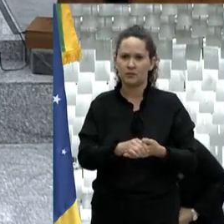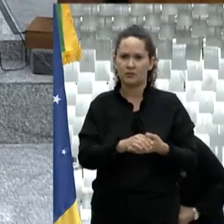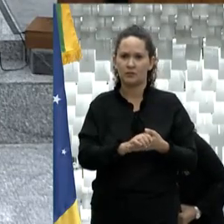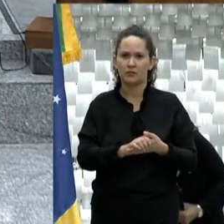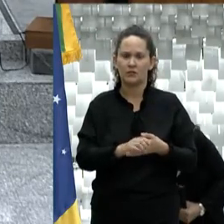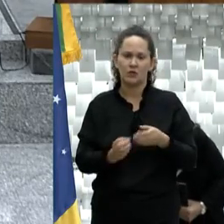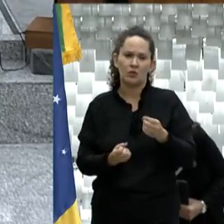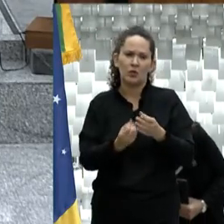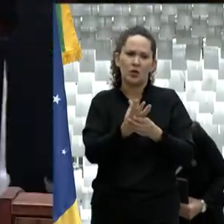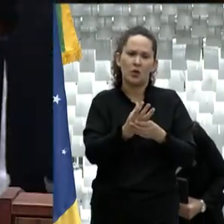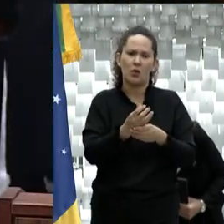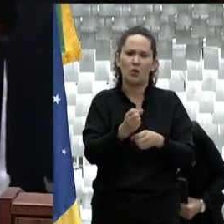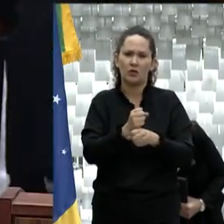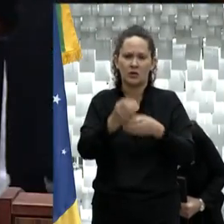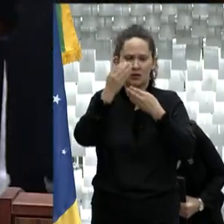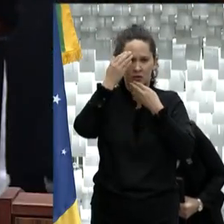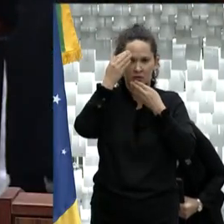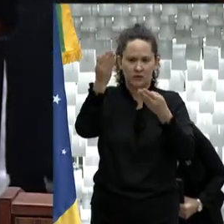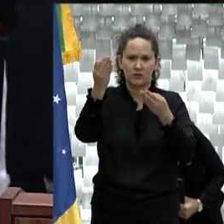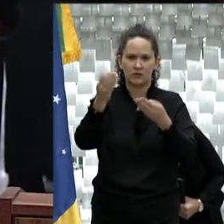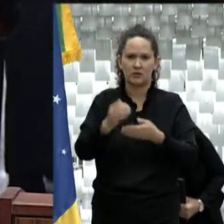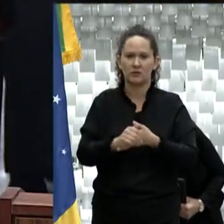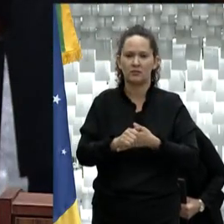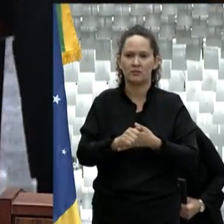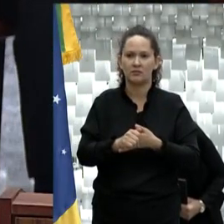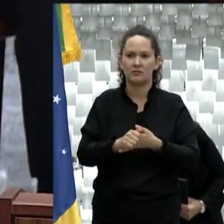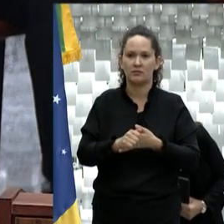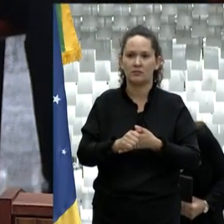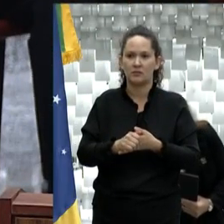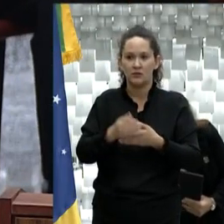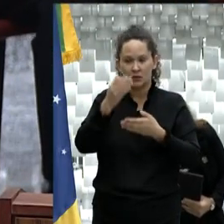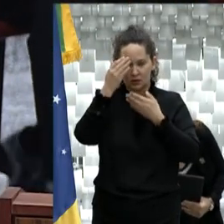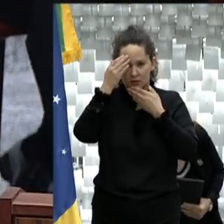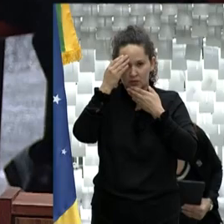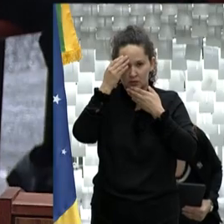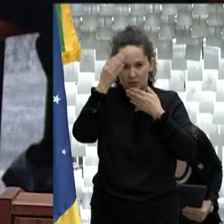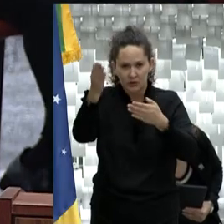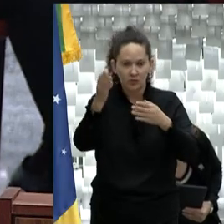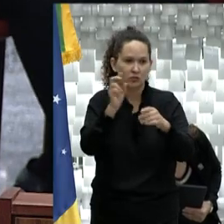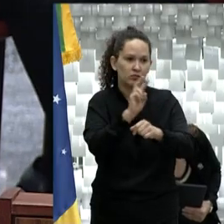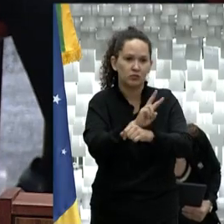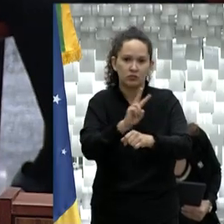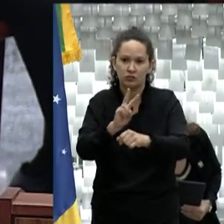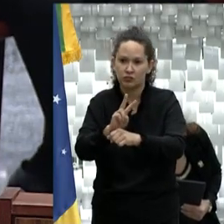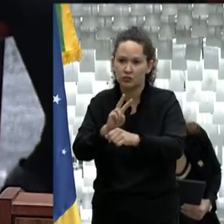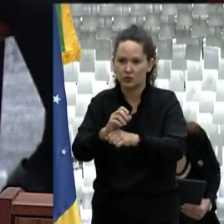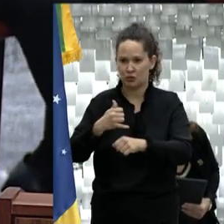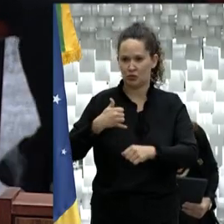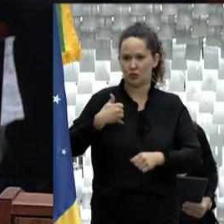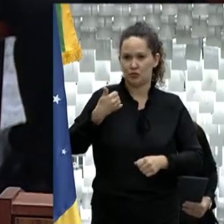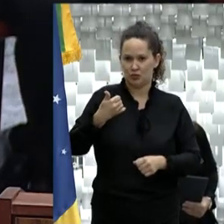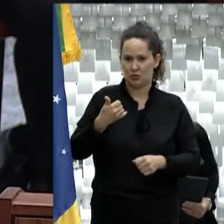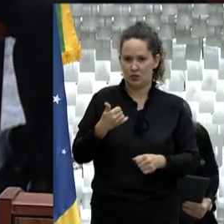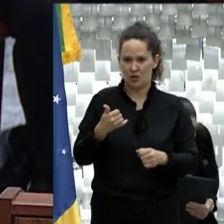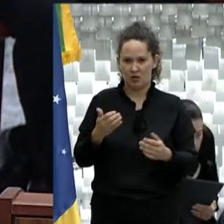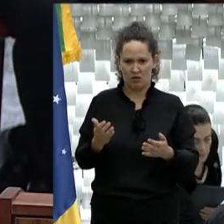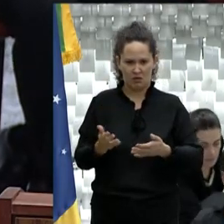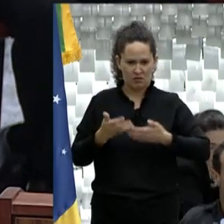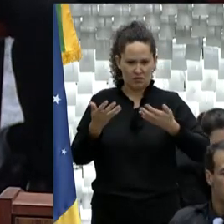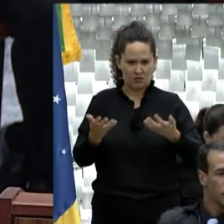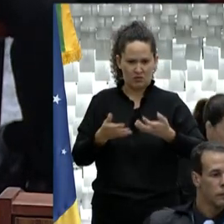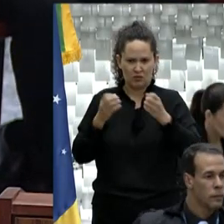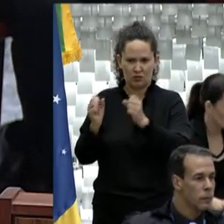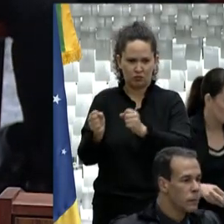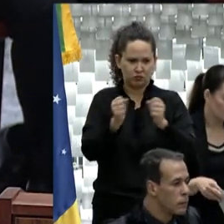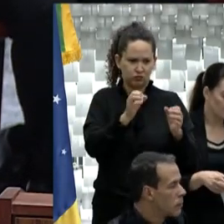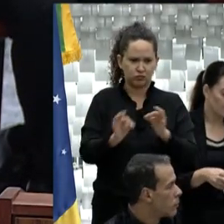instalação, agradecendo-lhes por sua atuação zelosa e honrada, que engrandece o